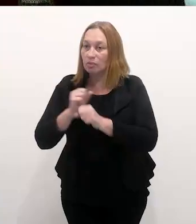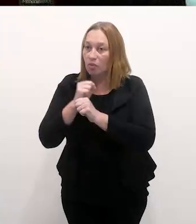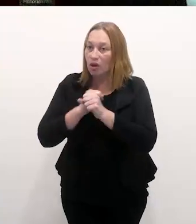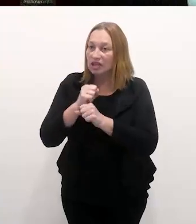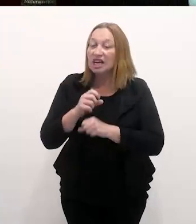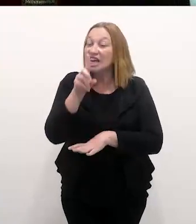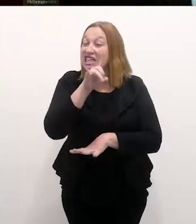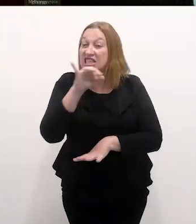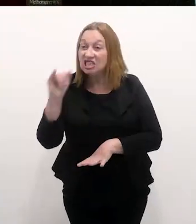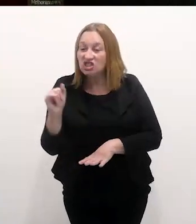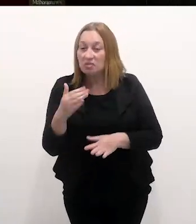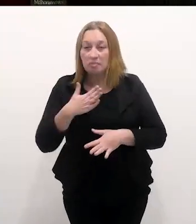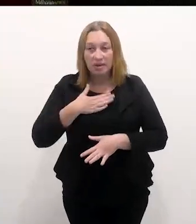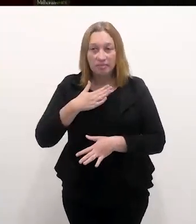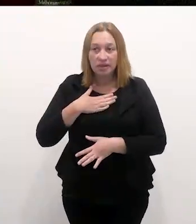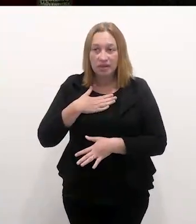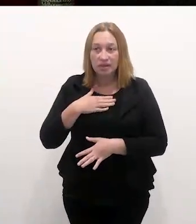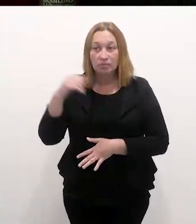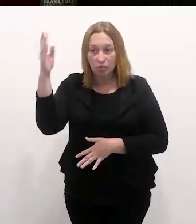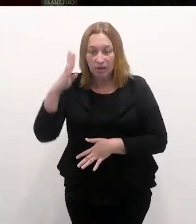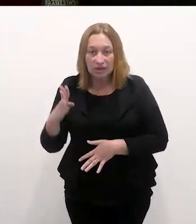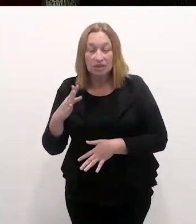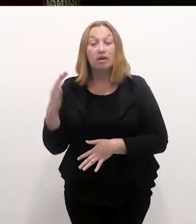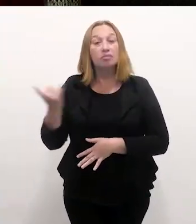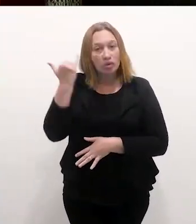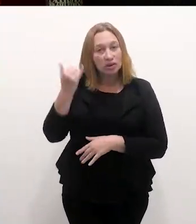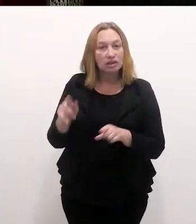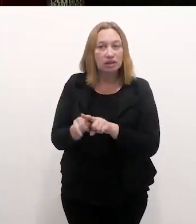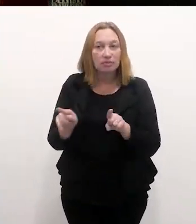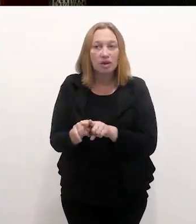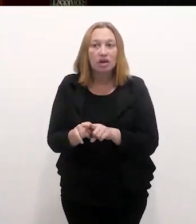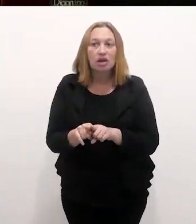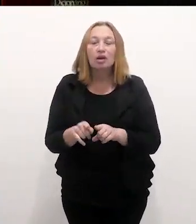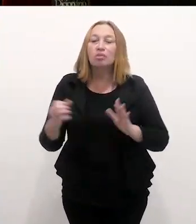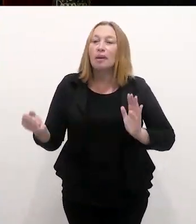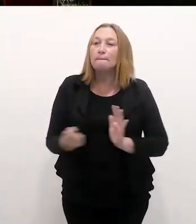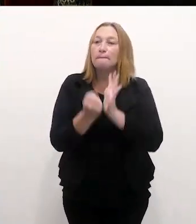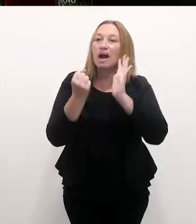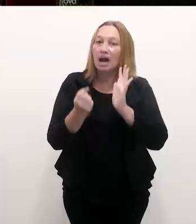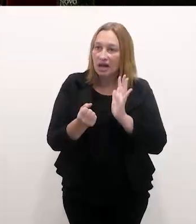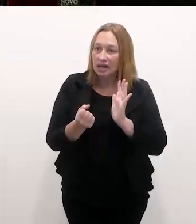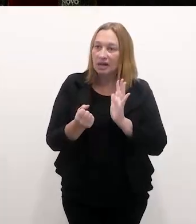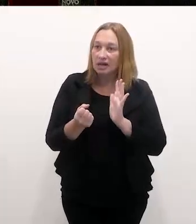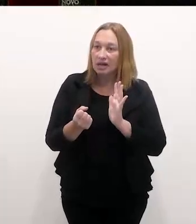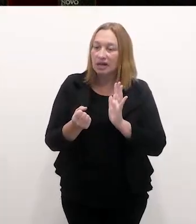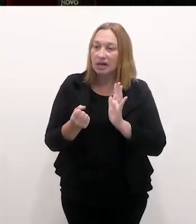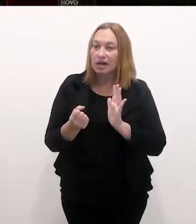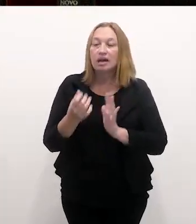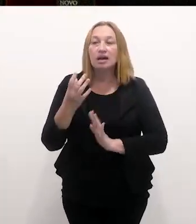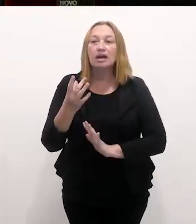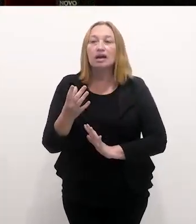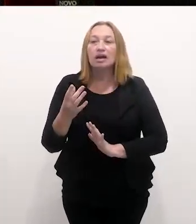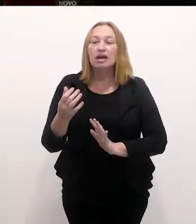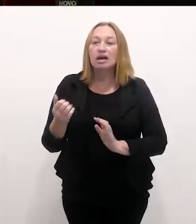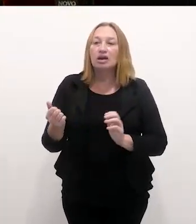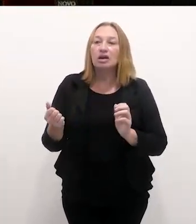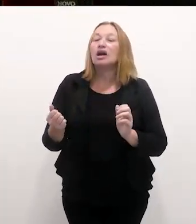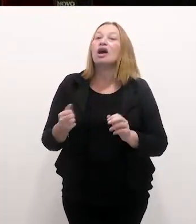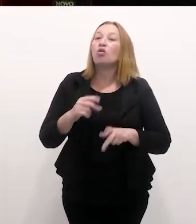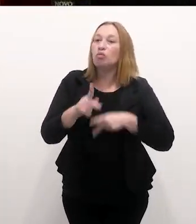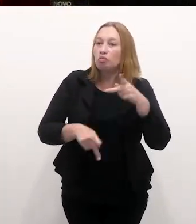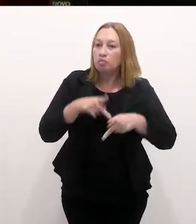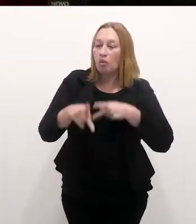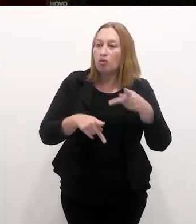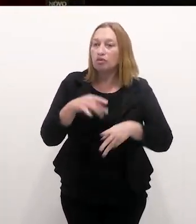anos. Essa data, para mim e para o Brasil, é muito importante, porque demarca de forma indelével a presença dos italianos